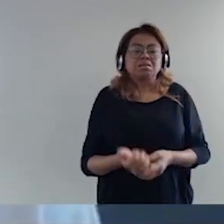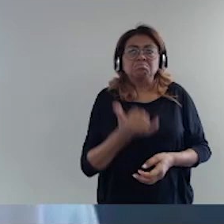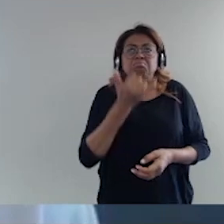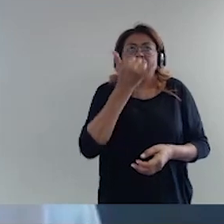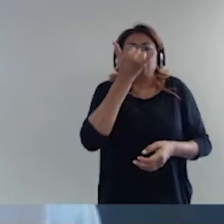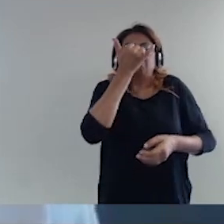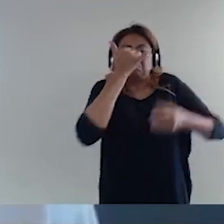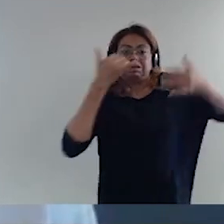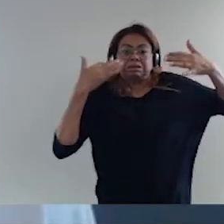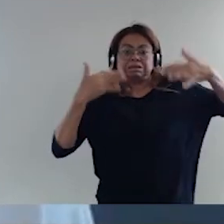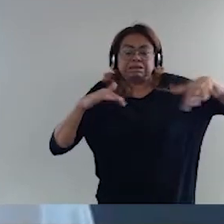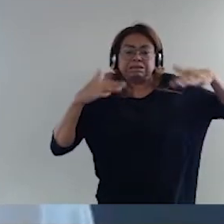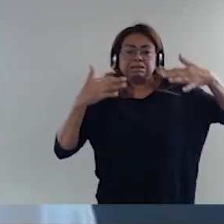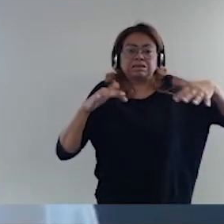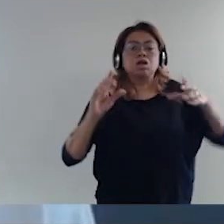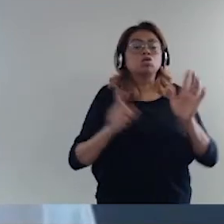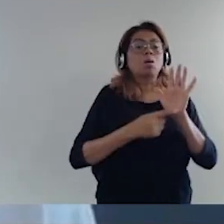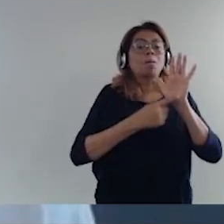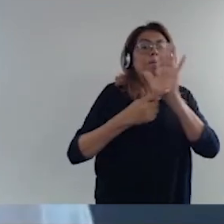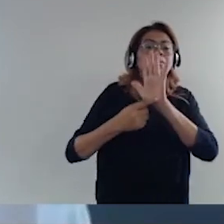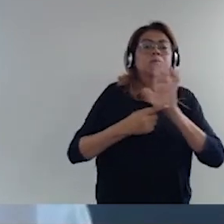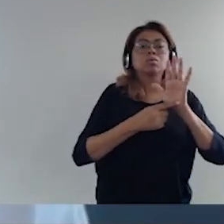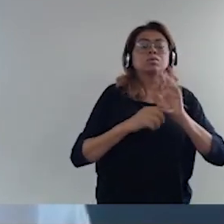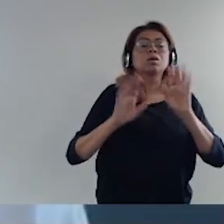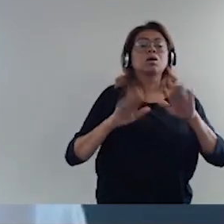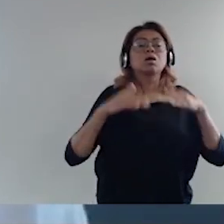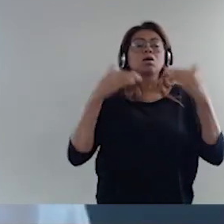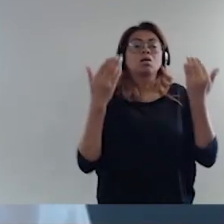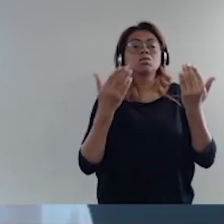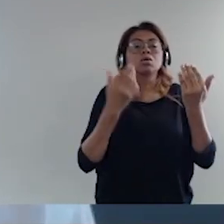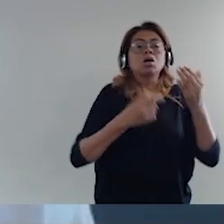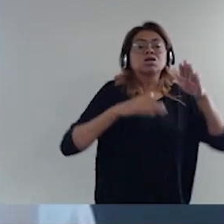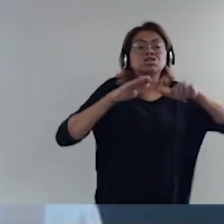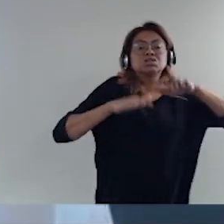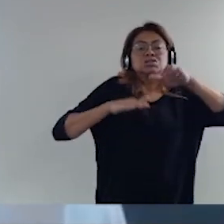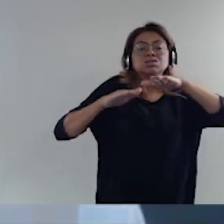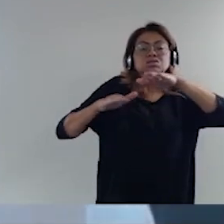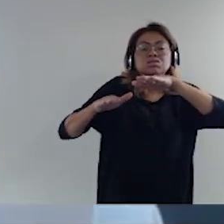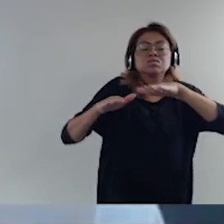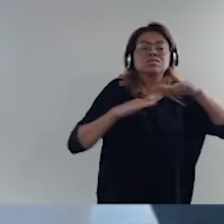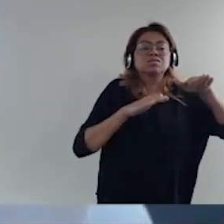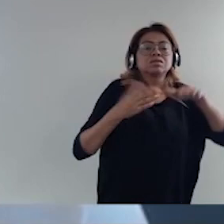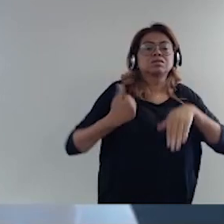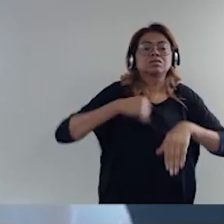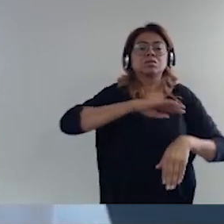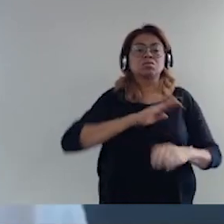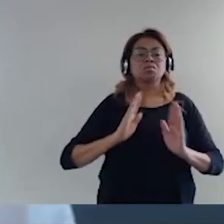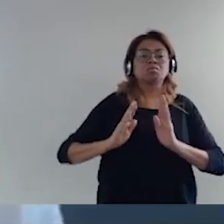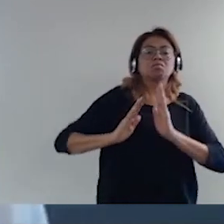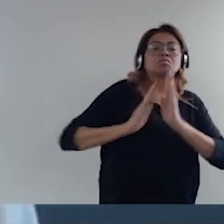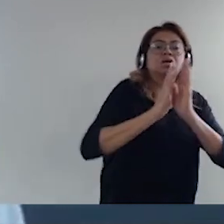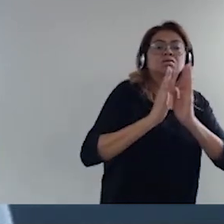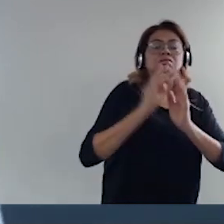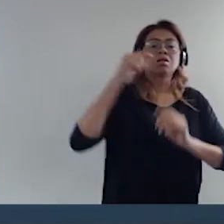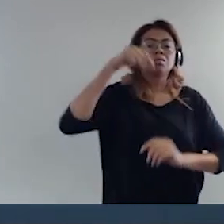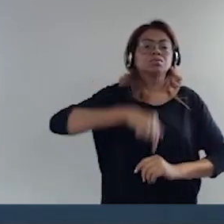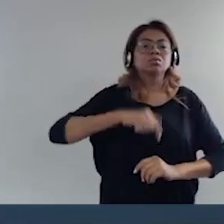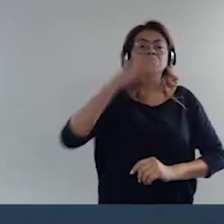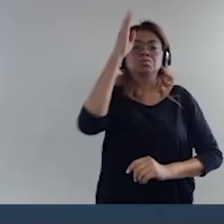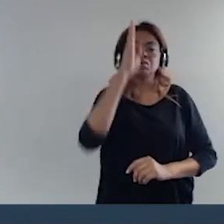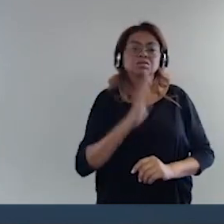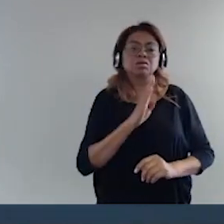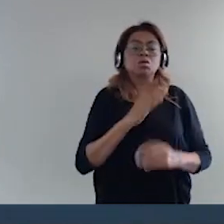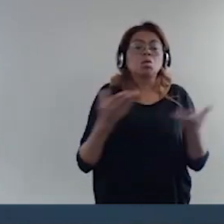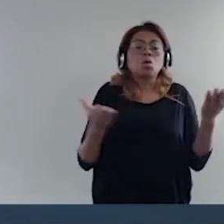crise mostrou o que são as disfunções enfrentadas no Brasil que